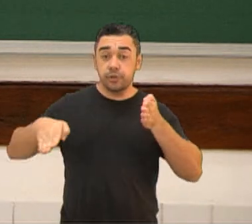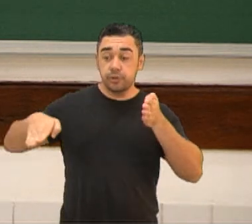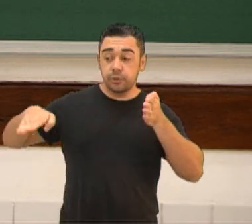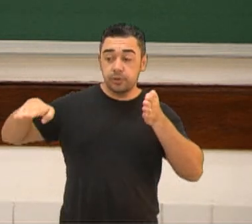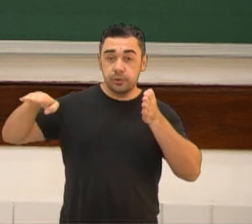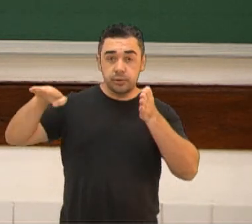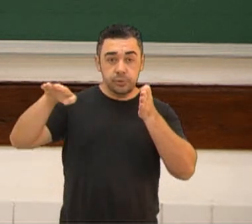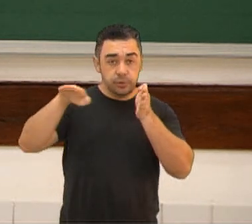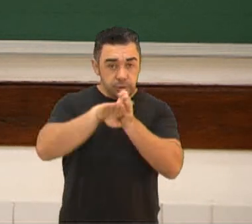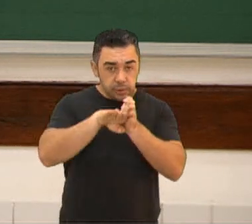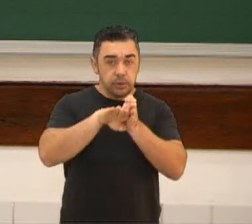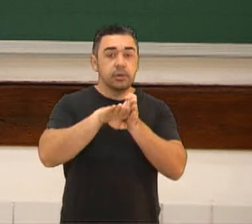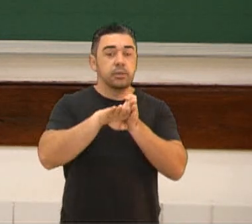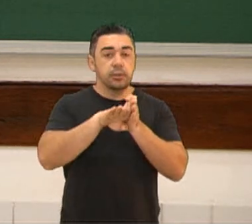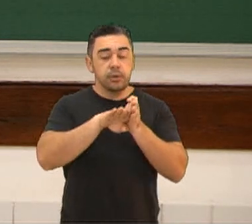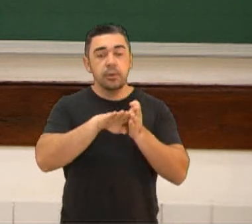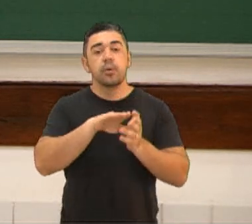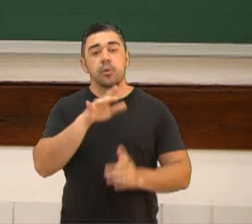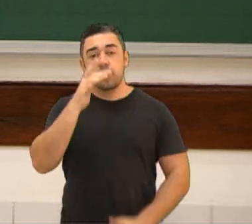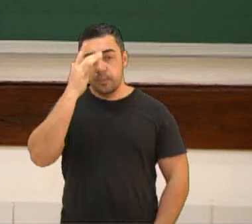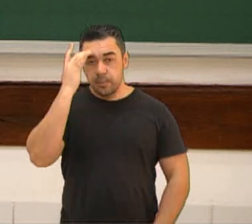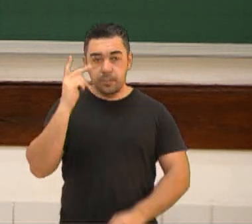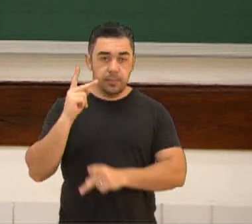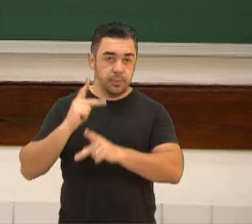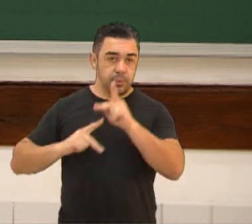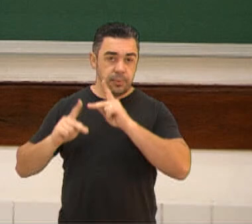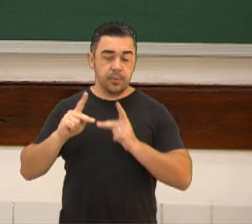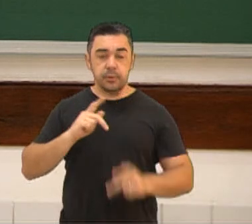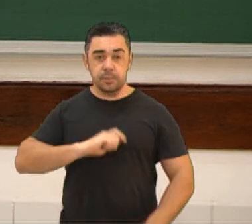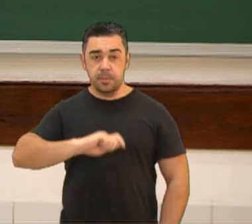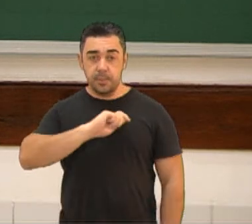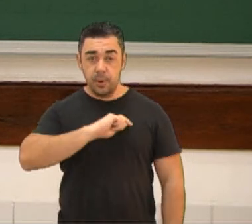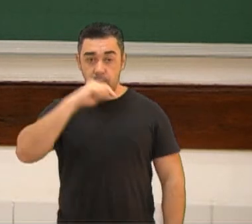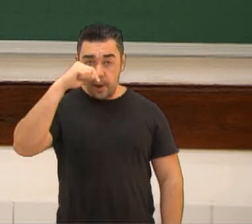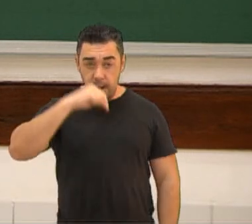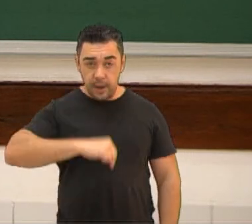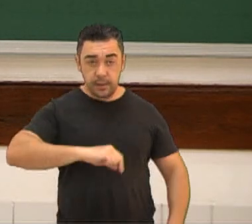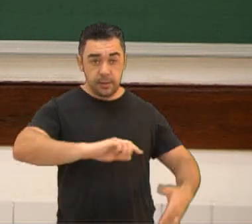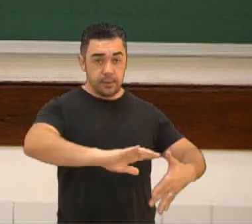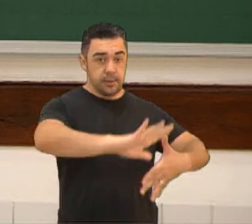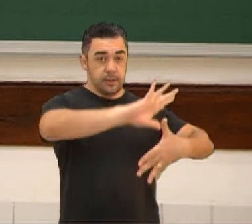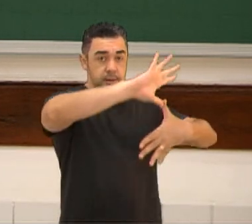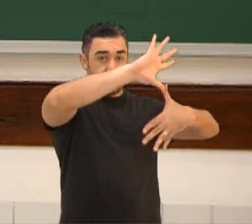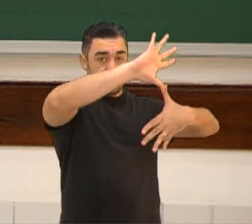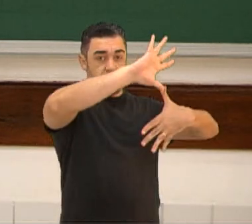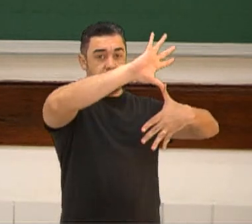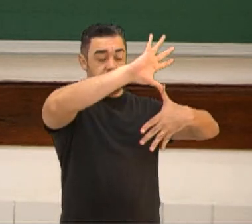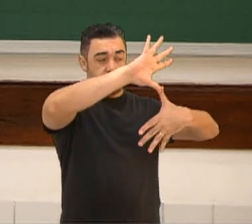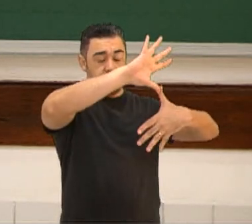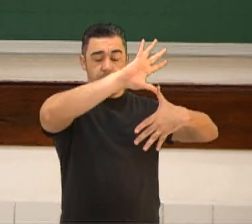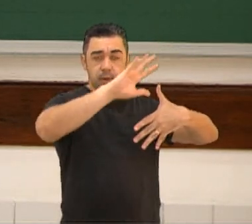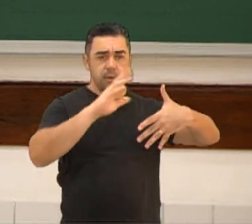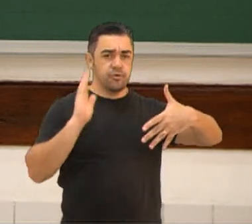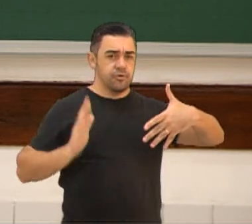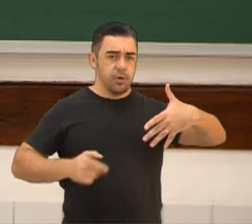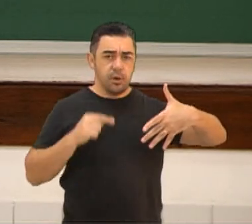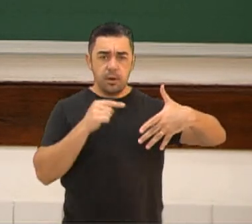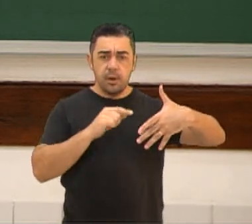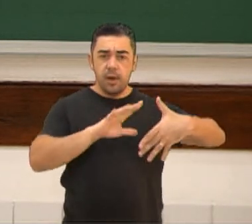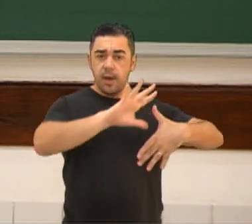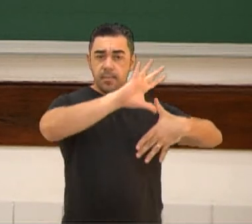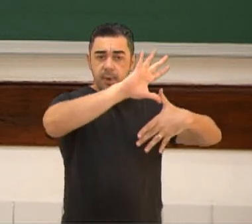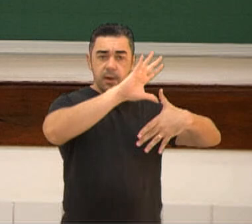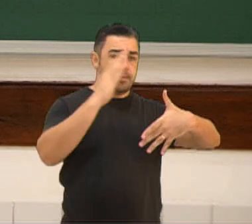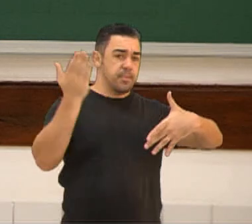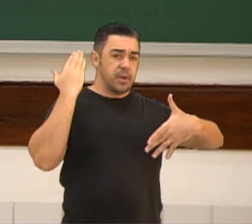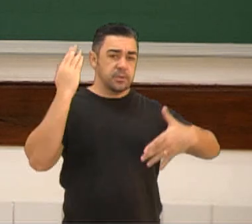chegada dos espanhóis aqui na América. A América, durante muito tempo, ela foi chamada